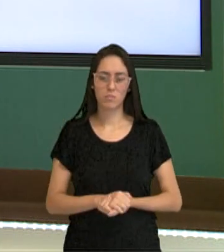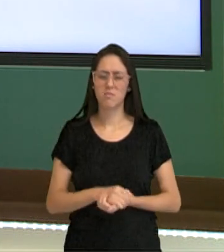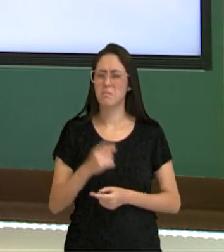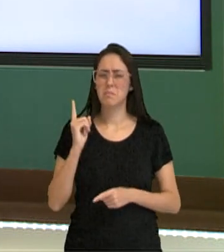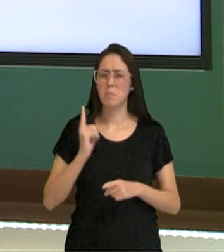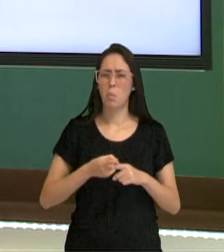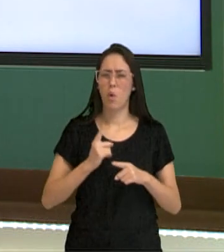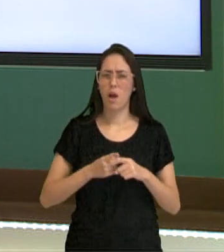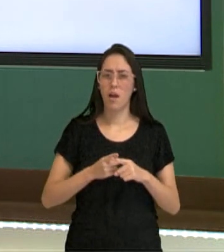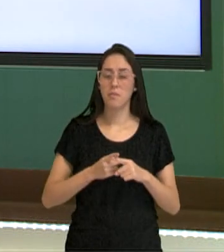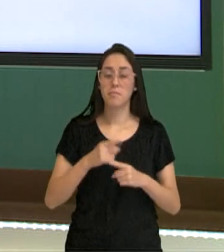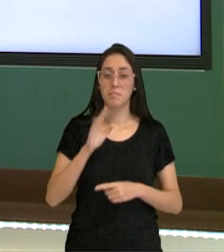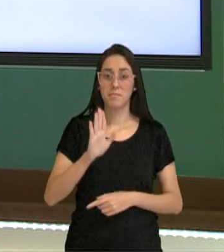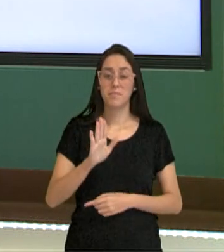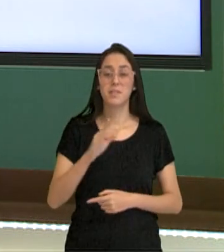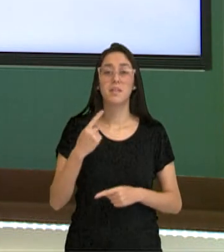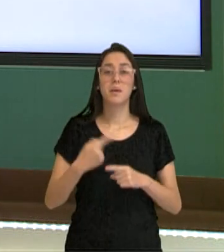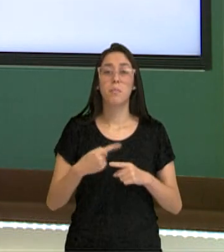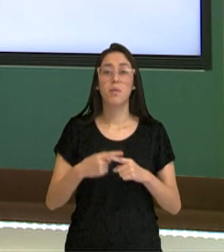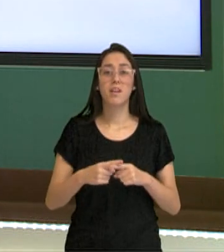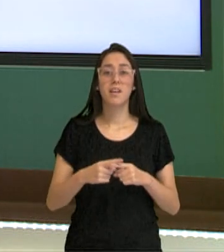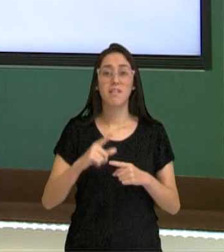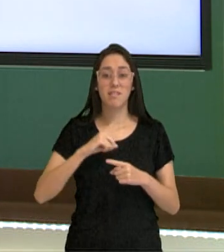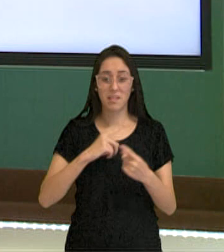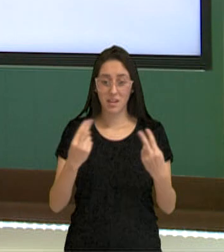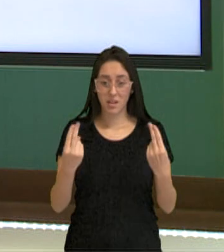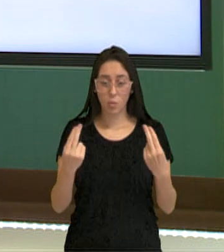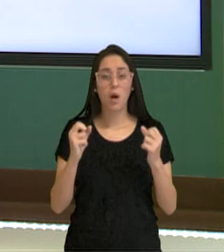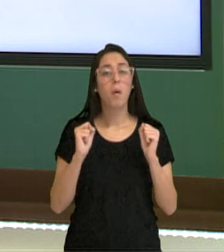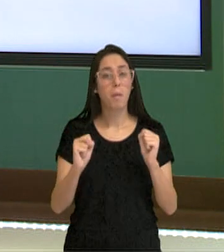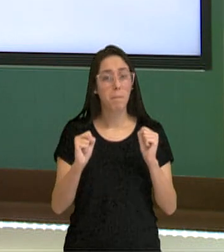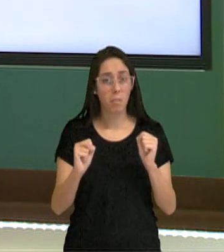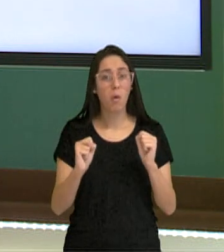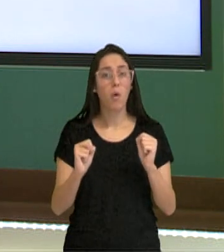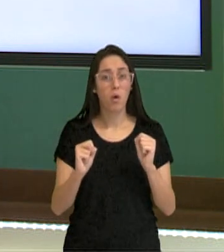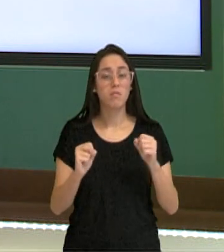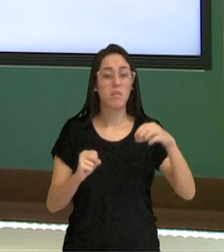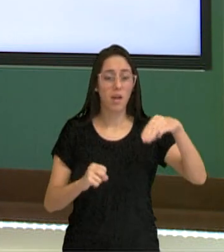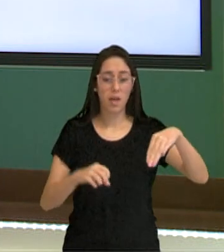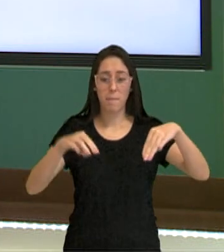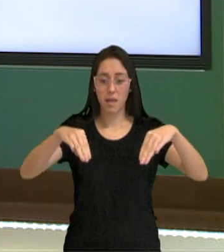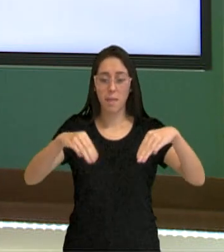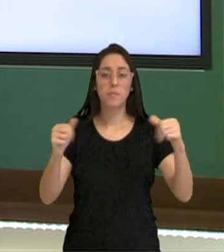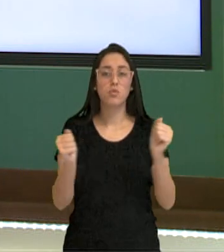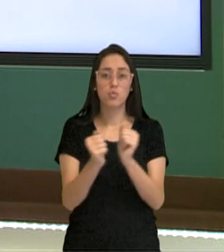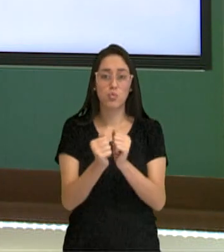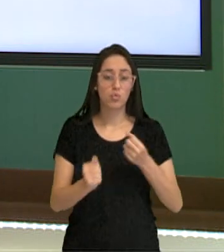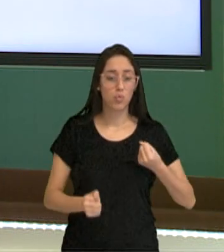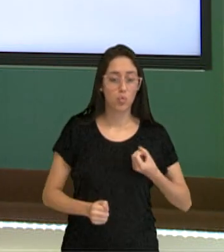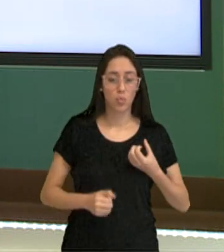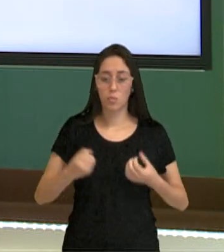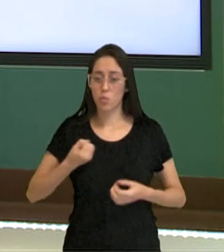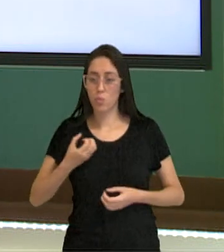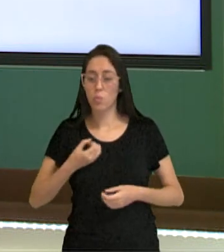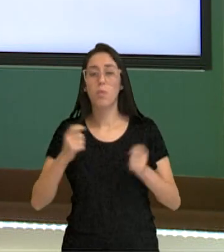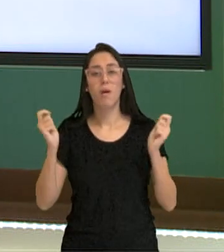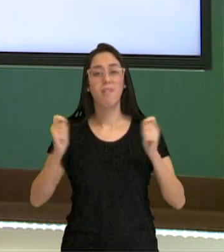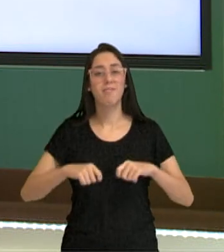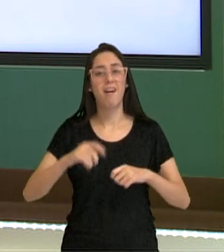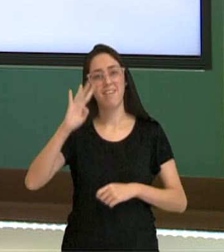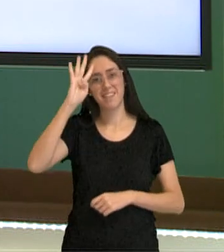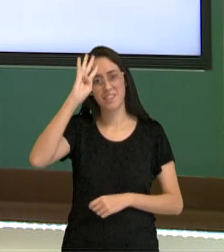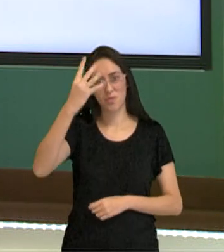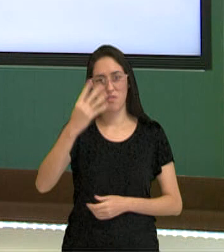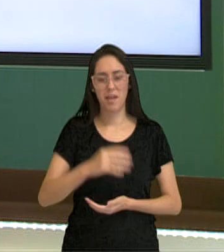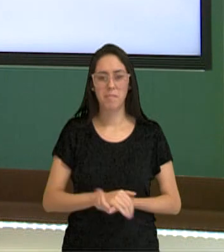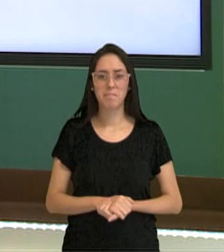quê? Porque os semelhantes a gente pode fazer conta. M com M eu posso juntar, número com número eu posso fazer conta. E é isso que nós vamos